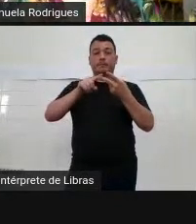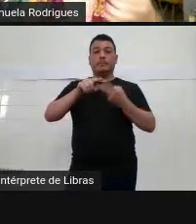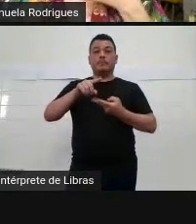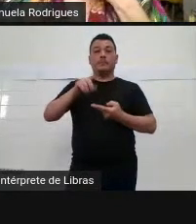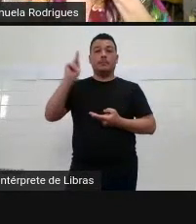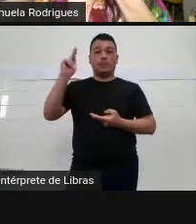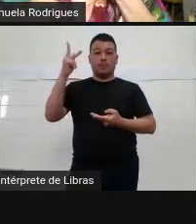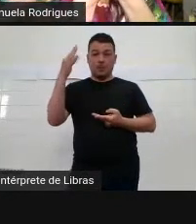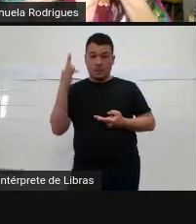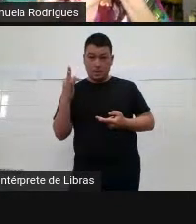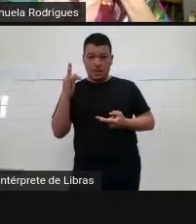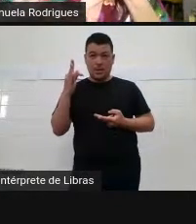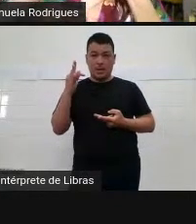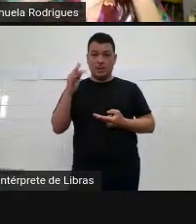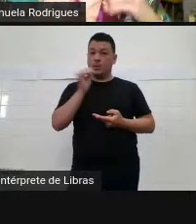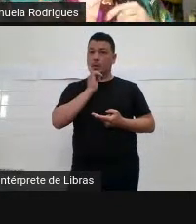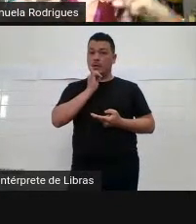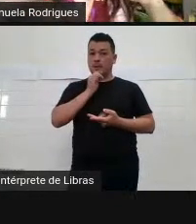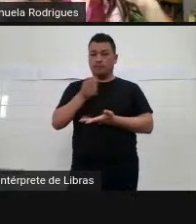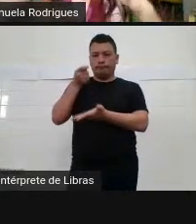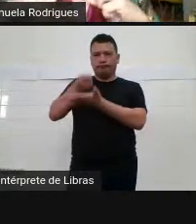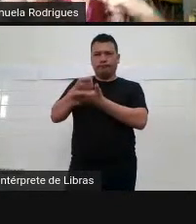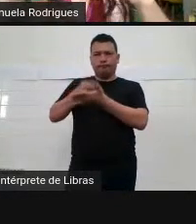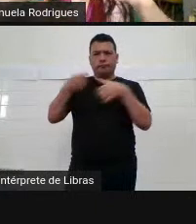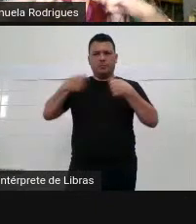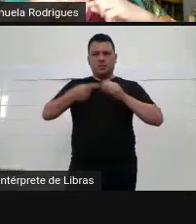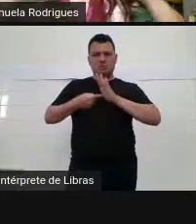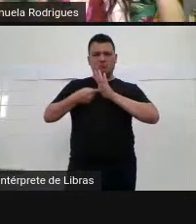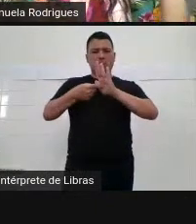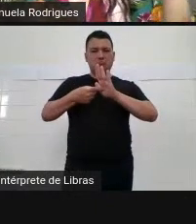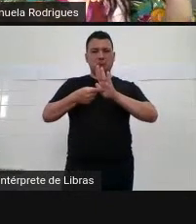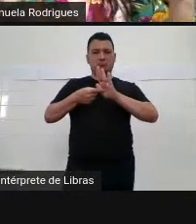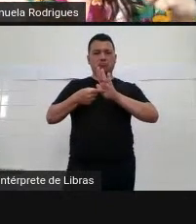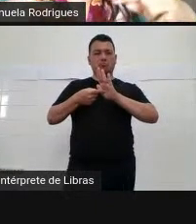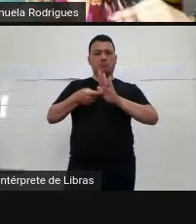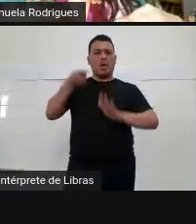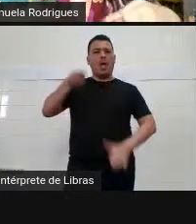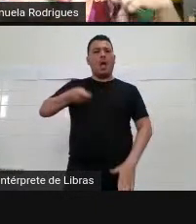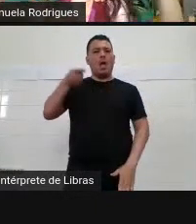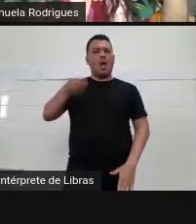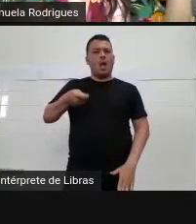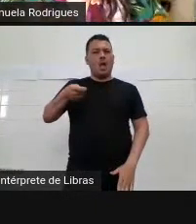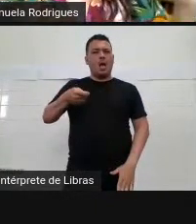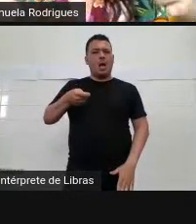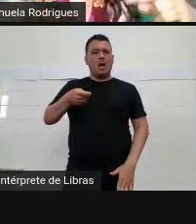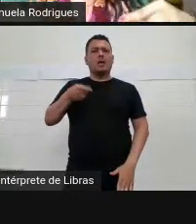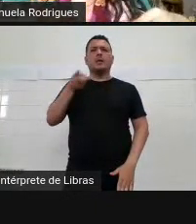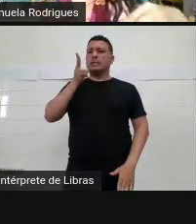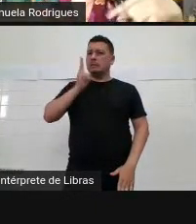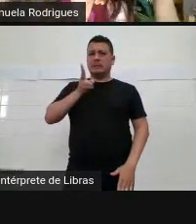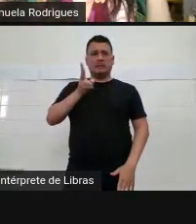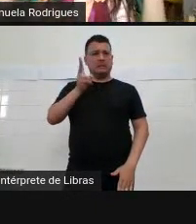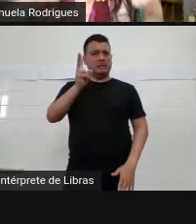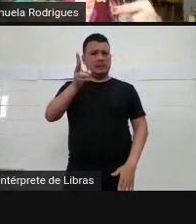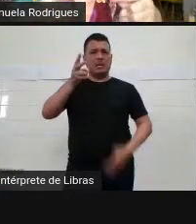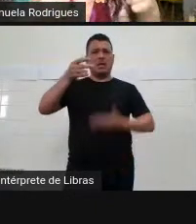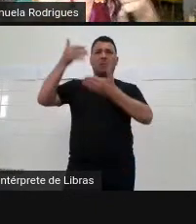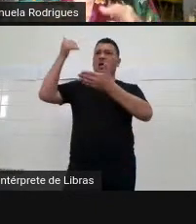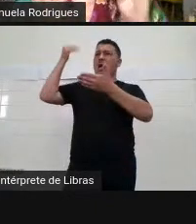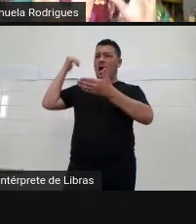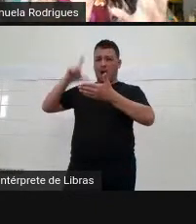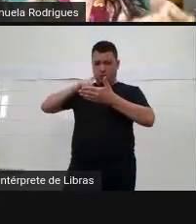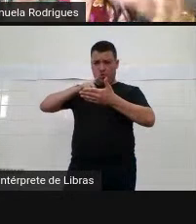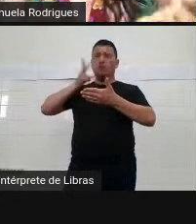heterossexualidade compulsória, percebida justamente como esse elemento que é atemporal, ahistórico, e que